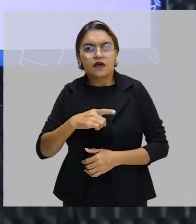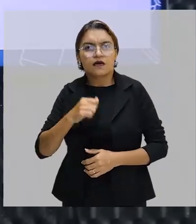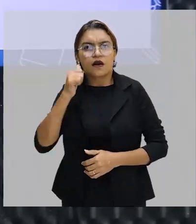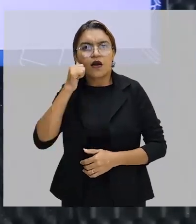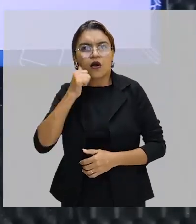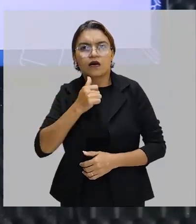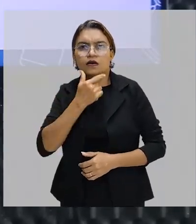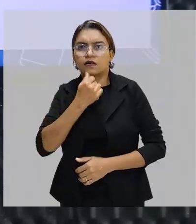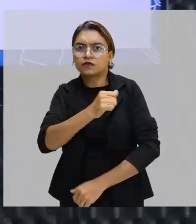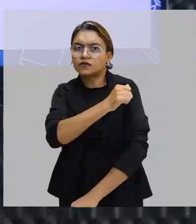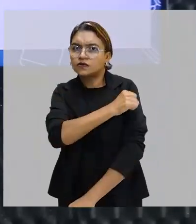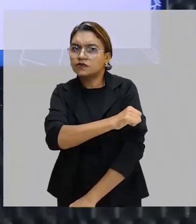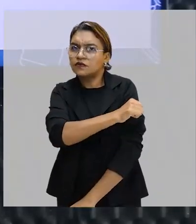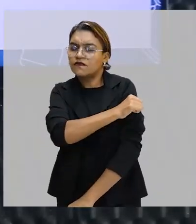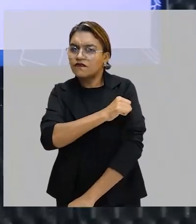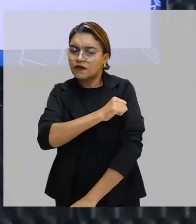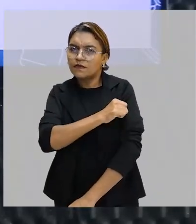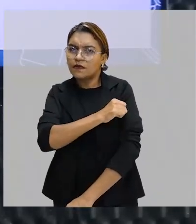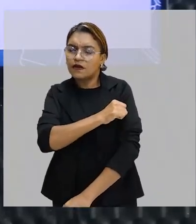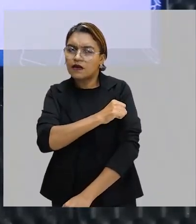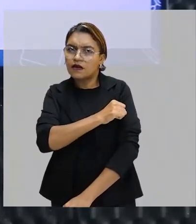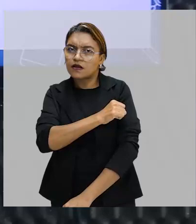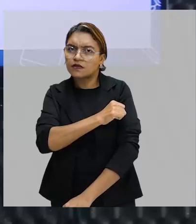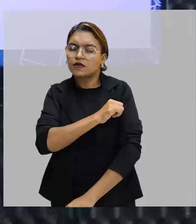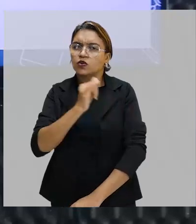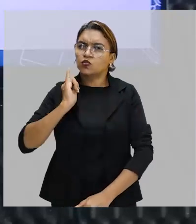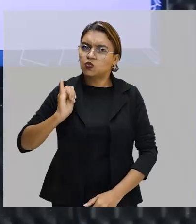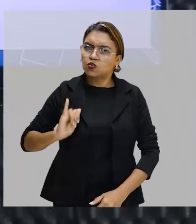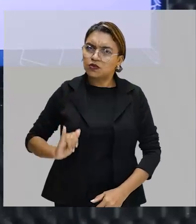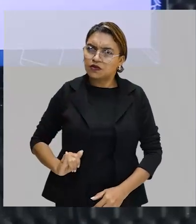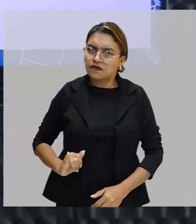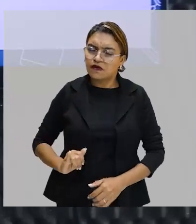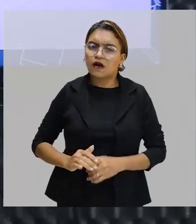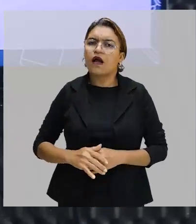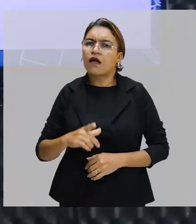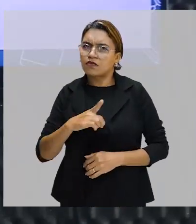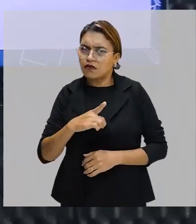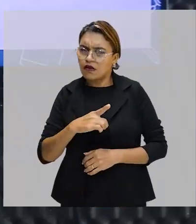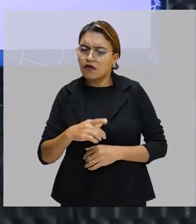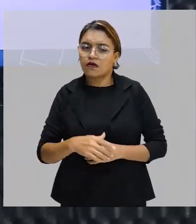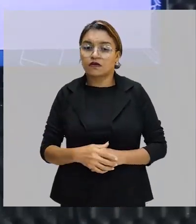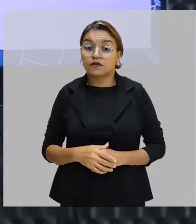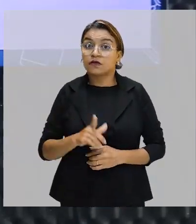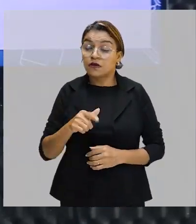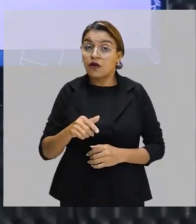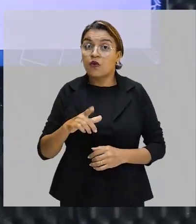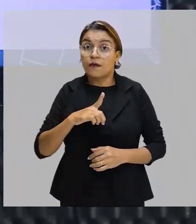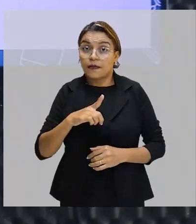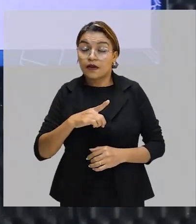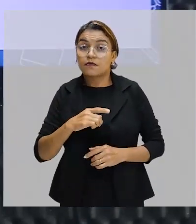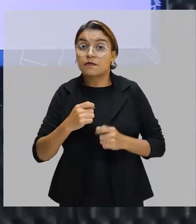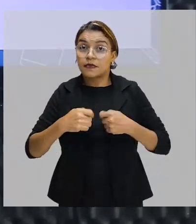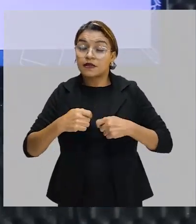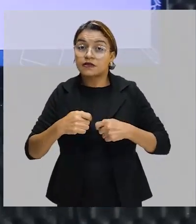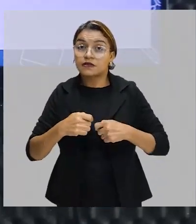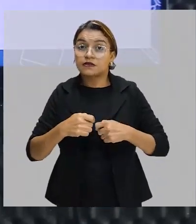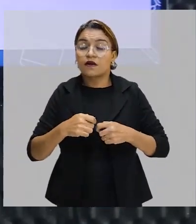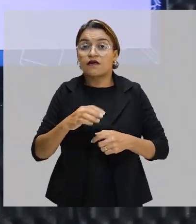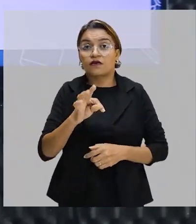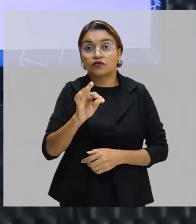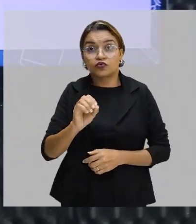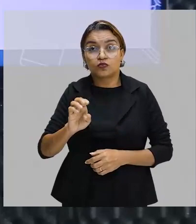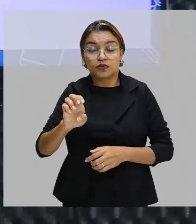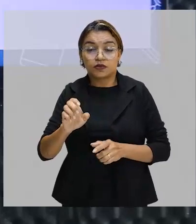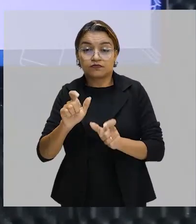no intervalo? Então, são perguntas. Essas perguntas são estruturadas com o verbo to be na frente, sujeito